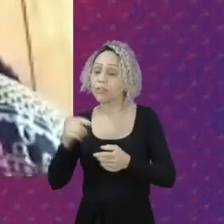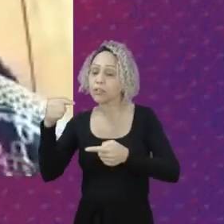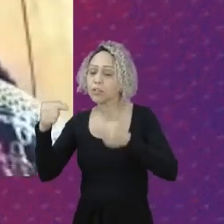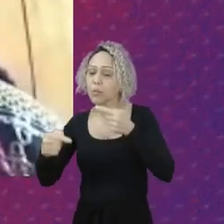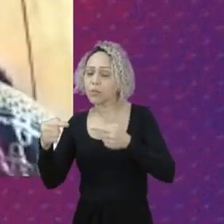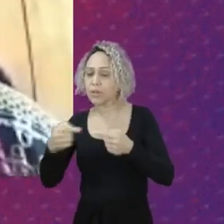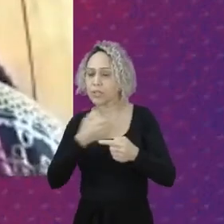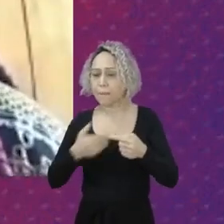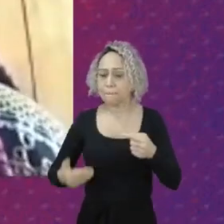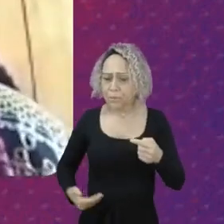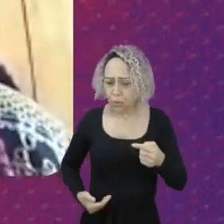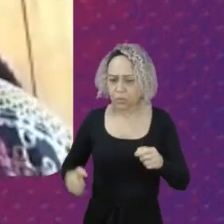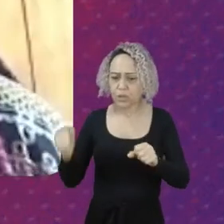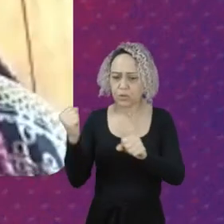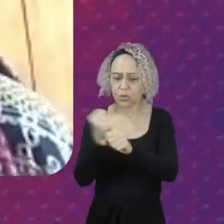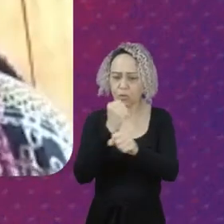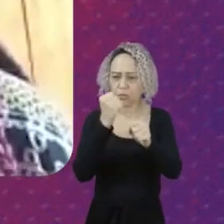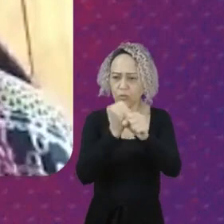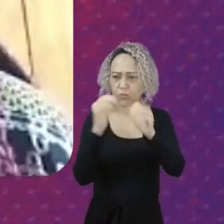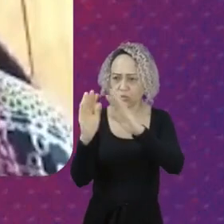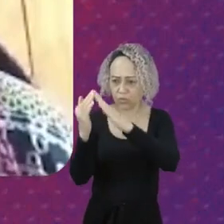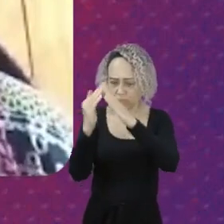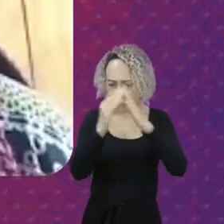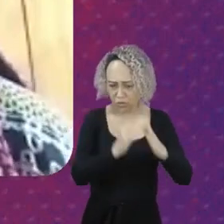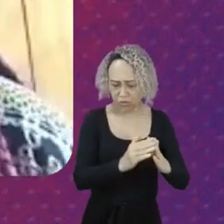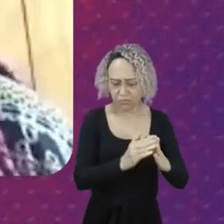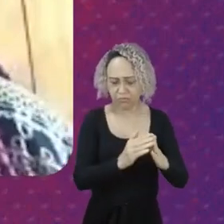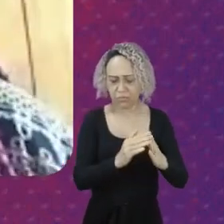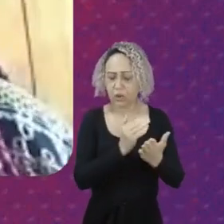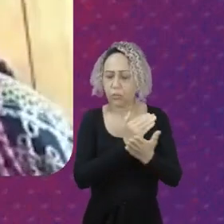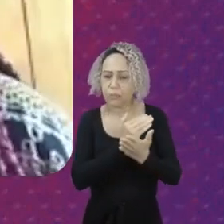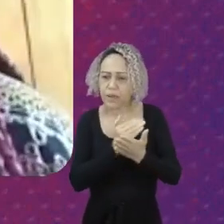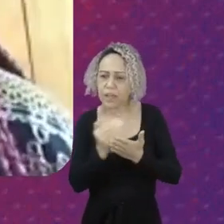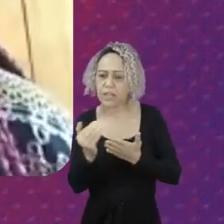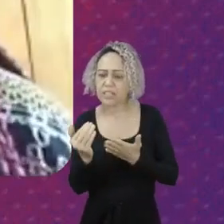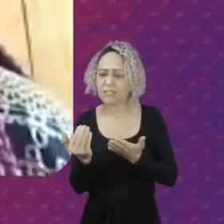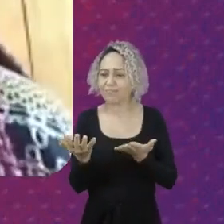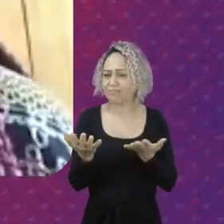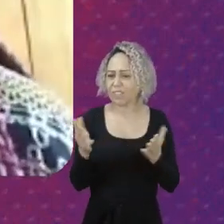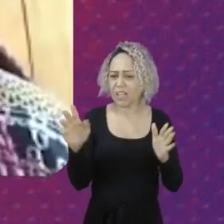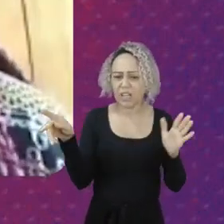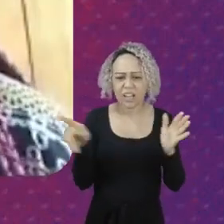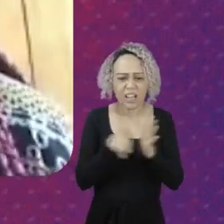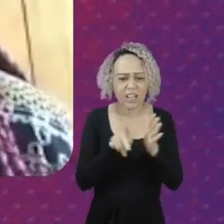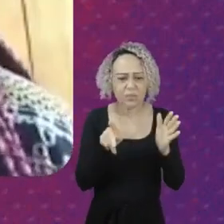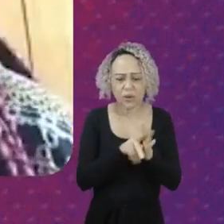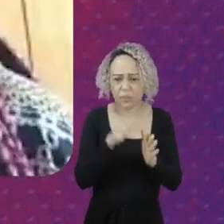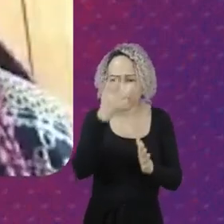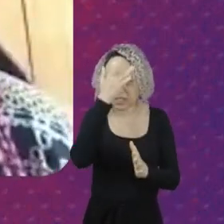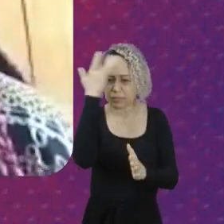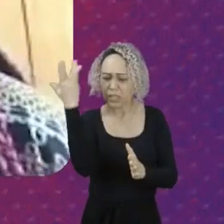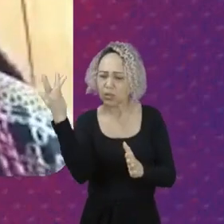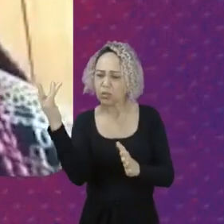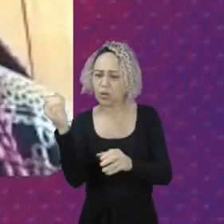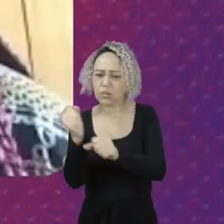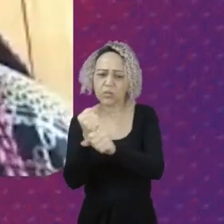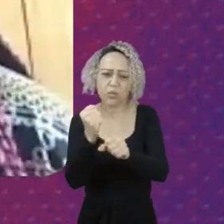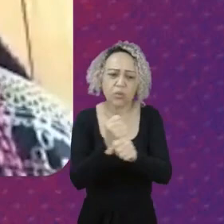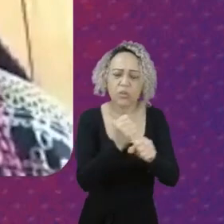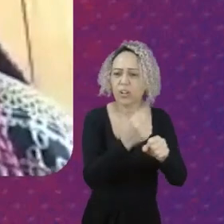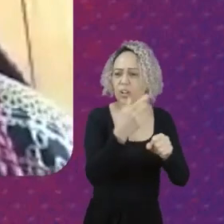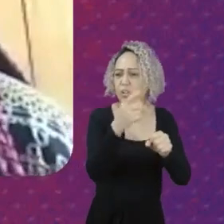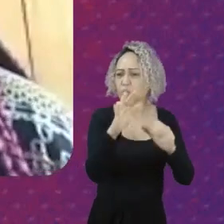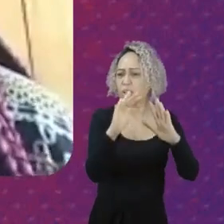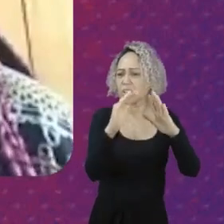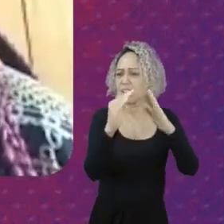nasce de um processo de autoconstrução, sem nenhuma política pública, sem energia,